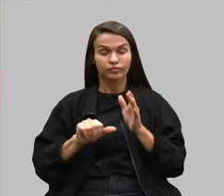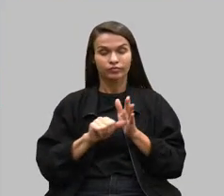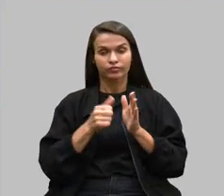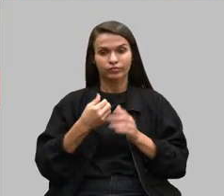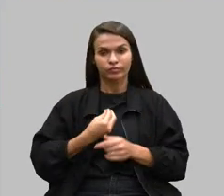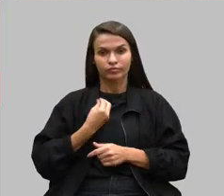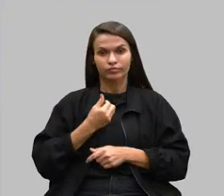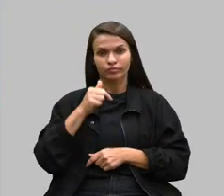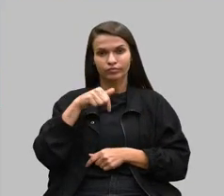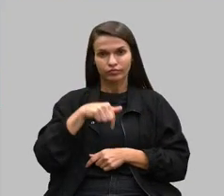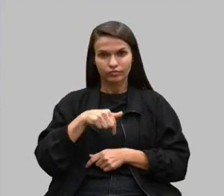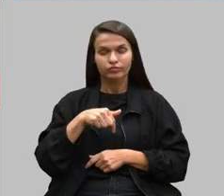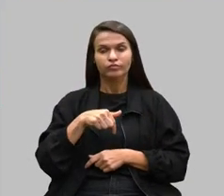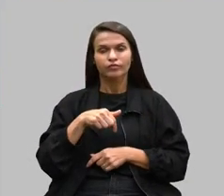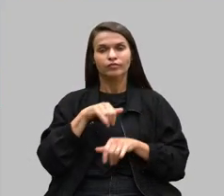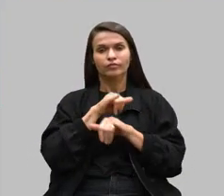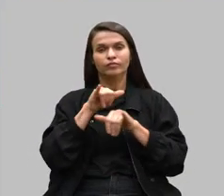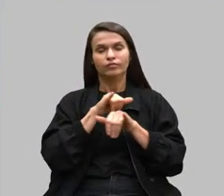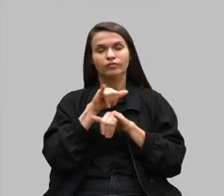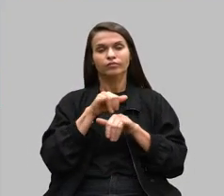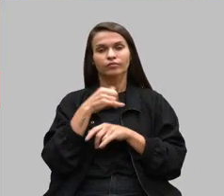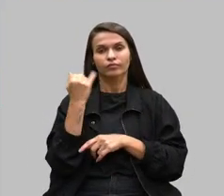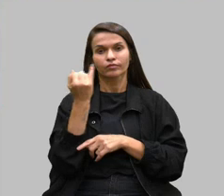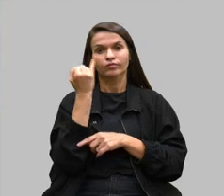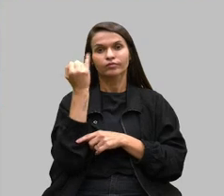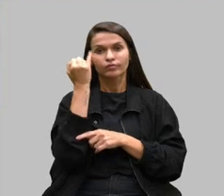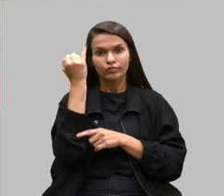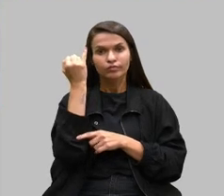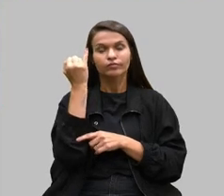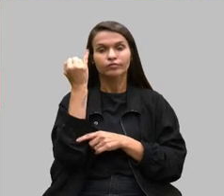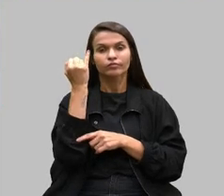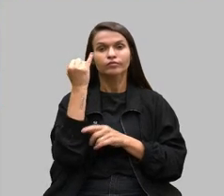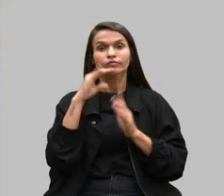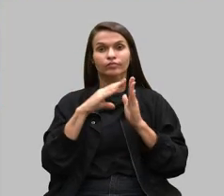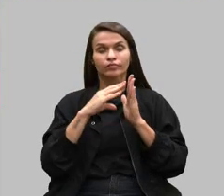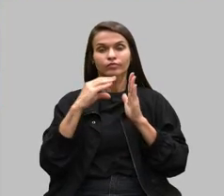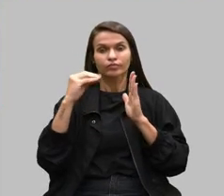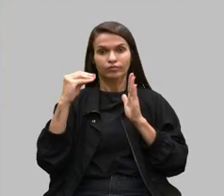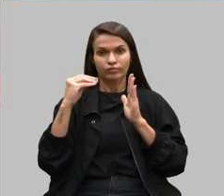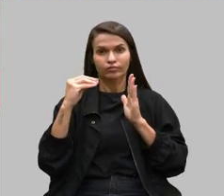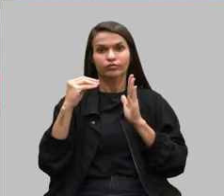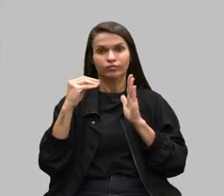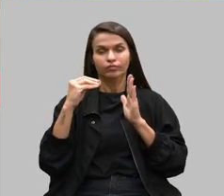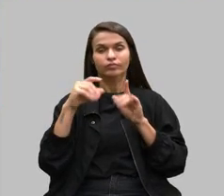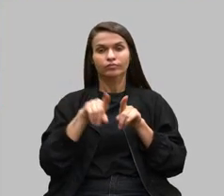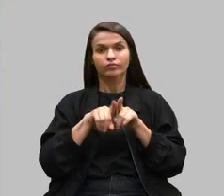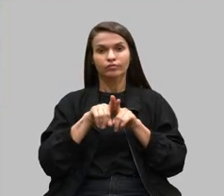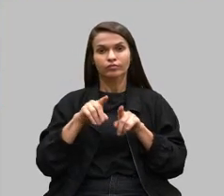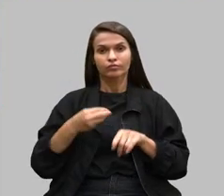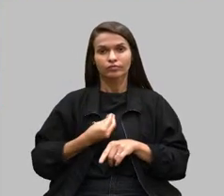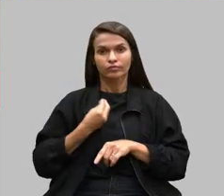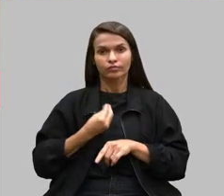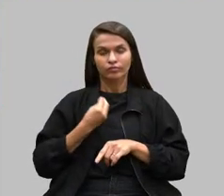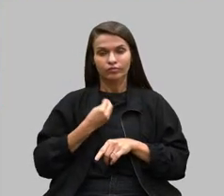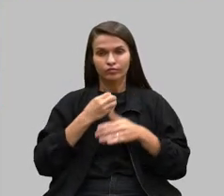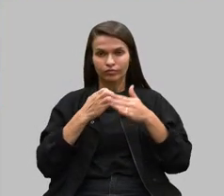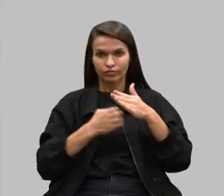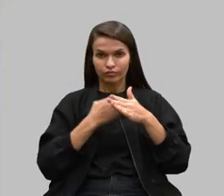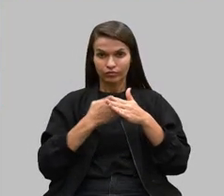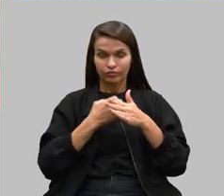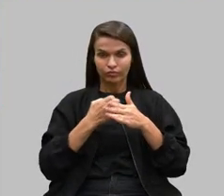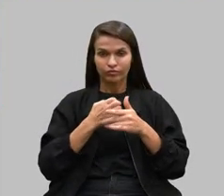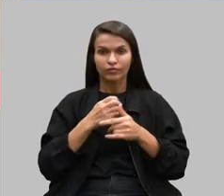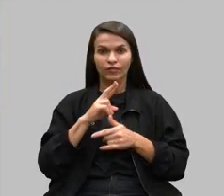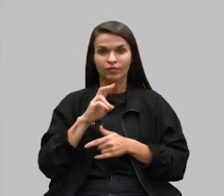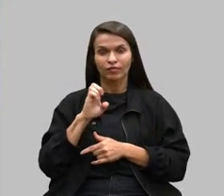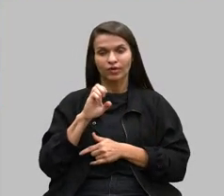é é dizer dessa importância desse desse modal eh e da presença da vli em Minas Gerais e mais